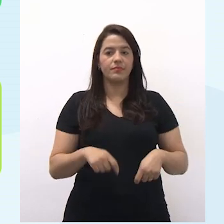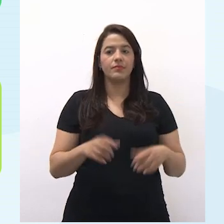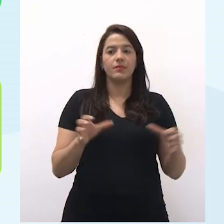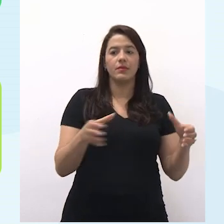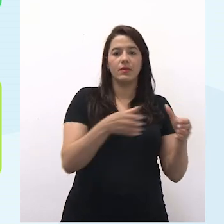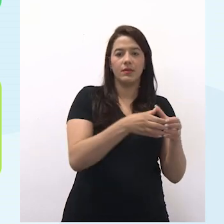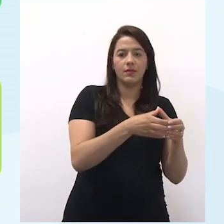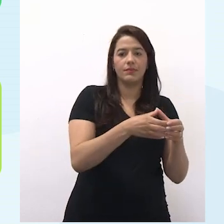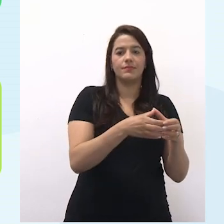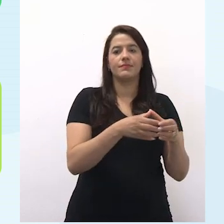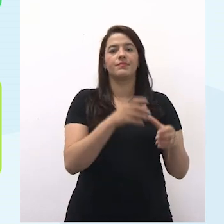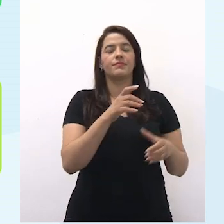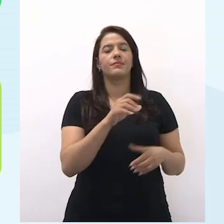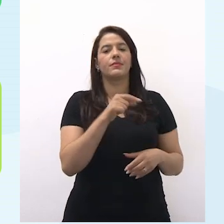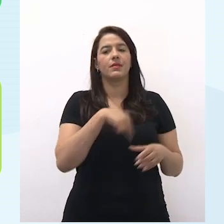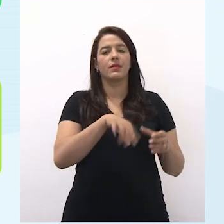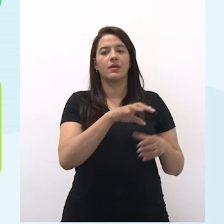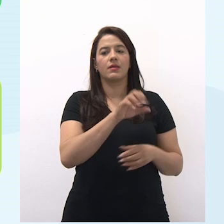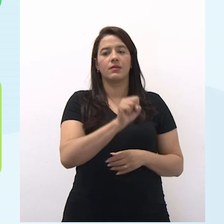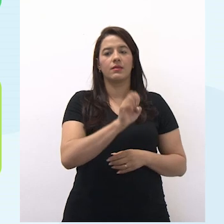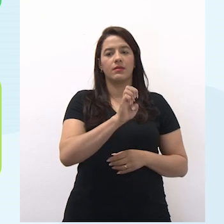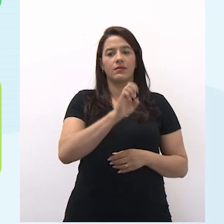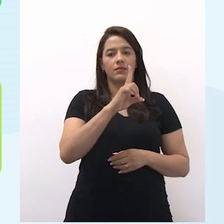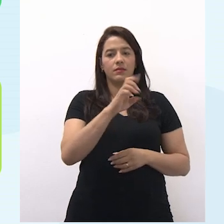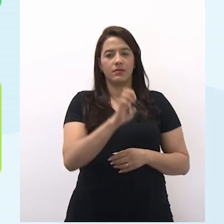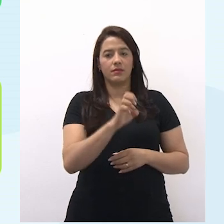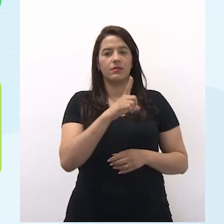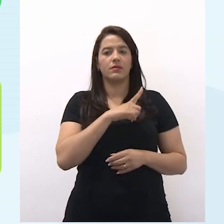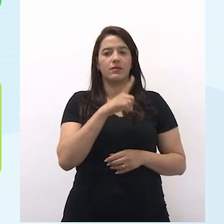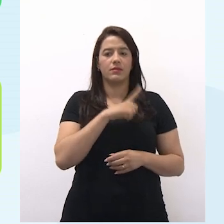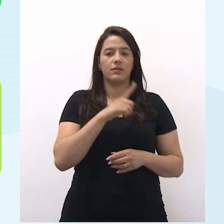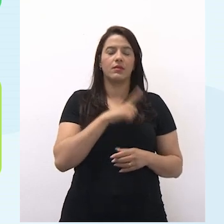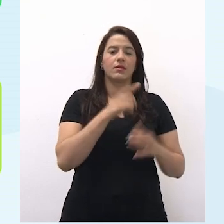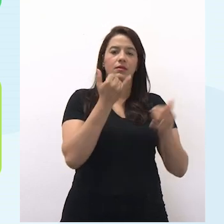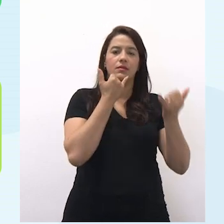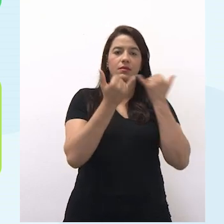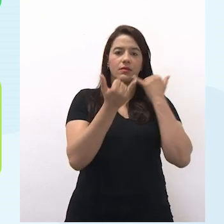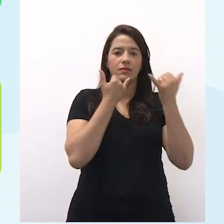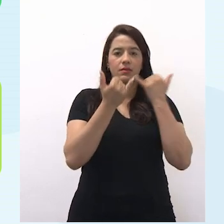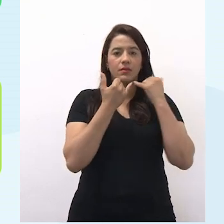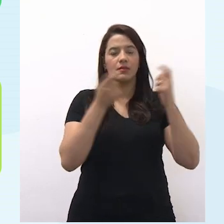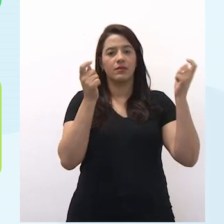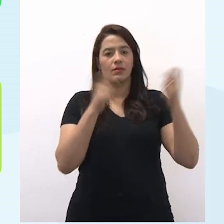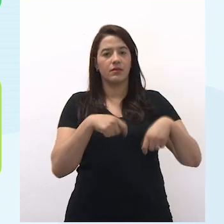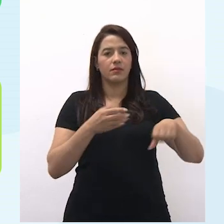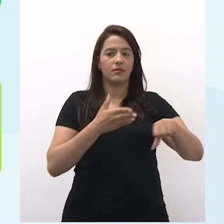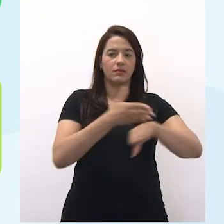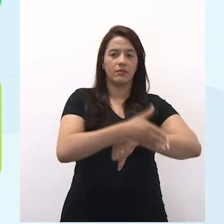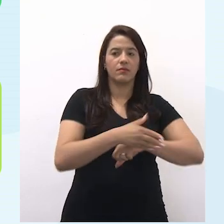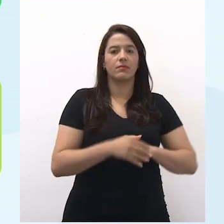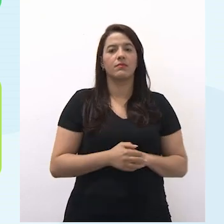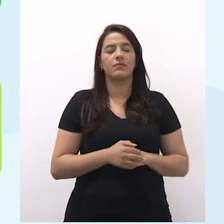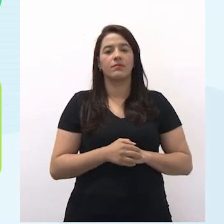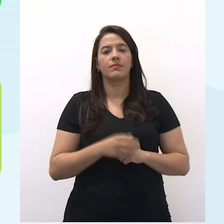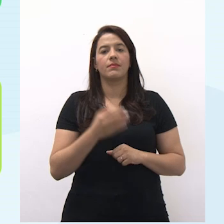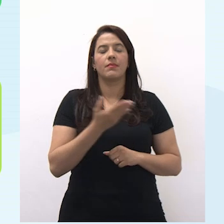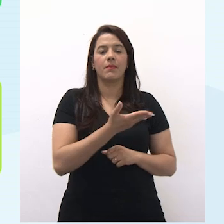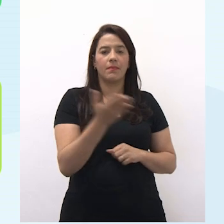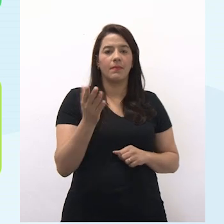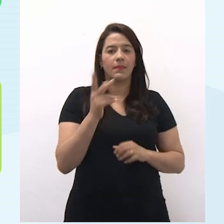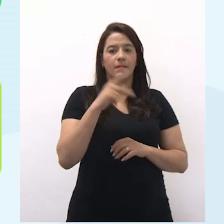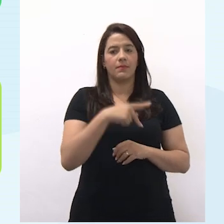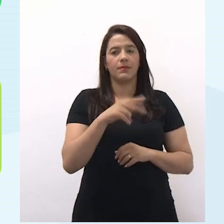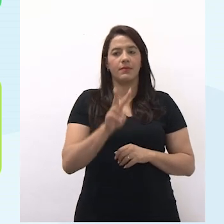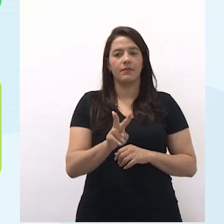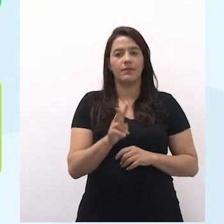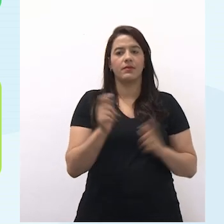né? Então lá no SED tem essas informações, né? O professor consegue acessar. Então o professor de projeto de vida